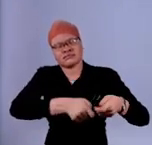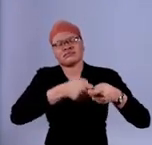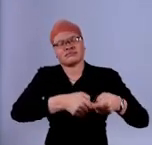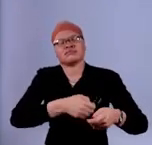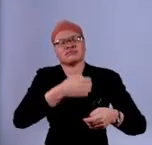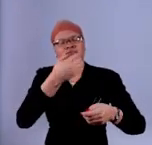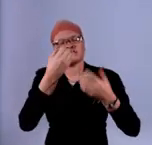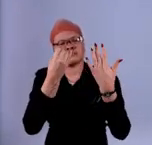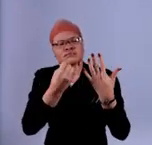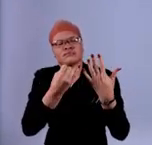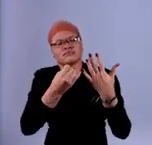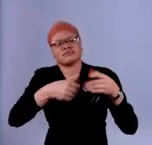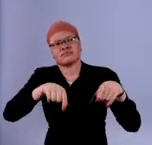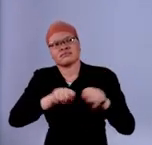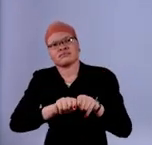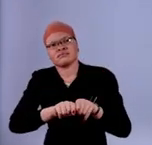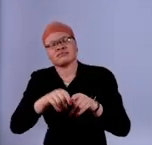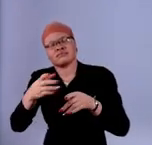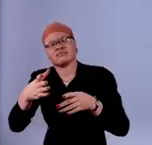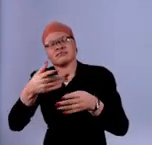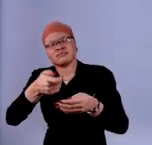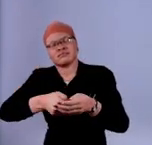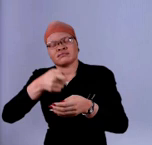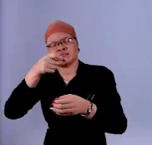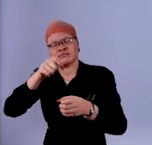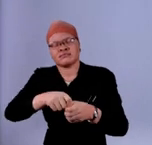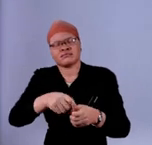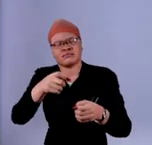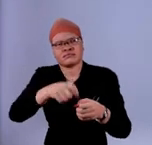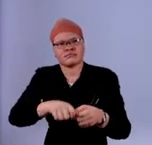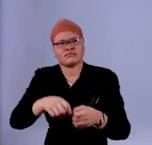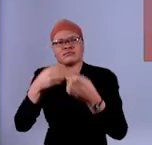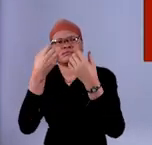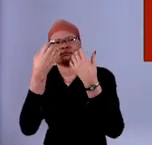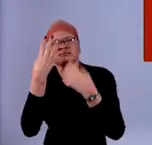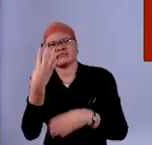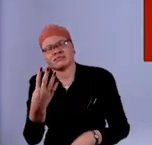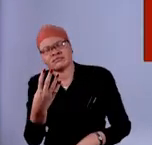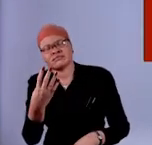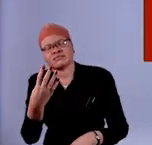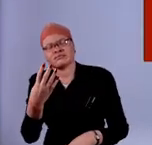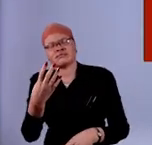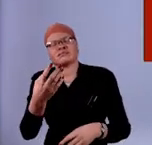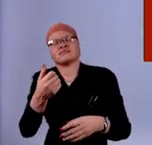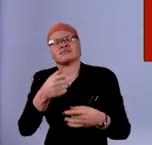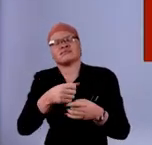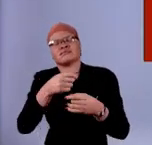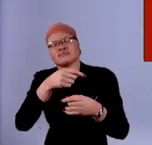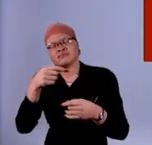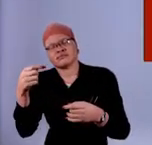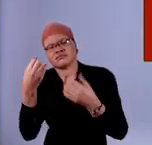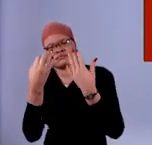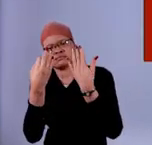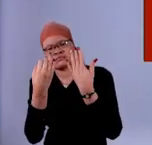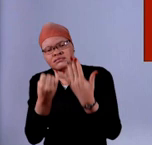quatro canteiros que parte da horta foi utilizada a parte da horta utilizada é de quatro